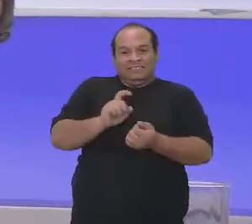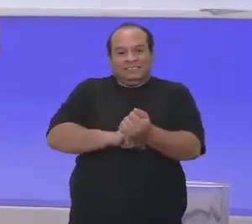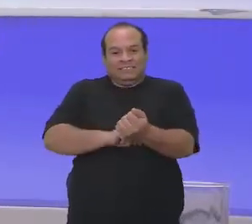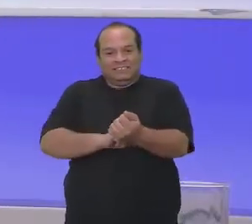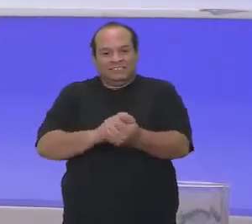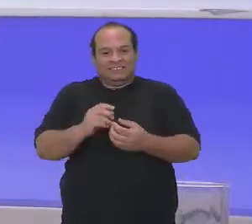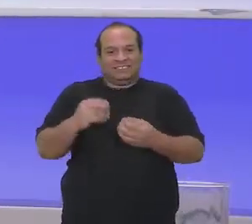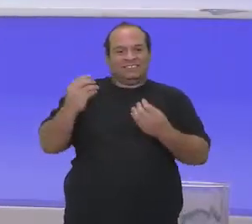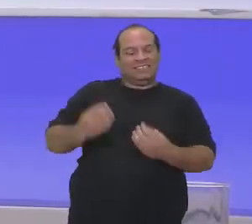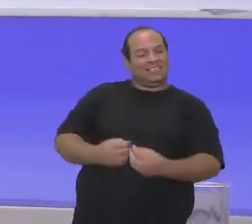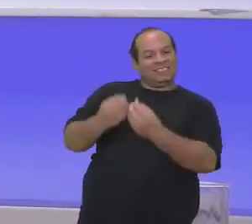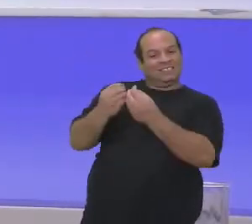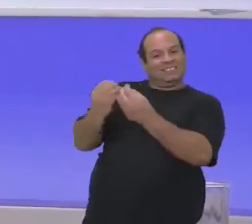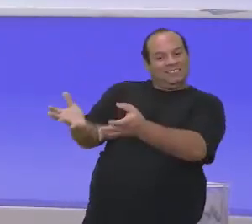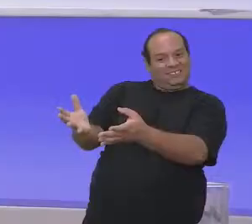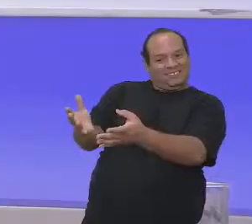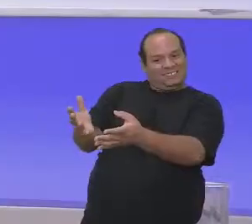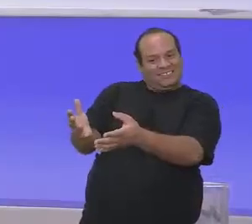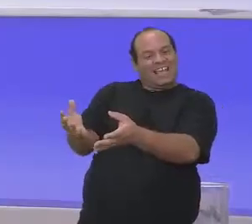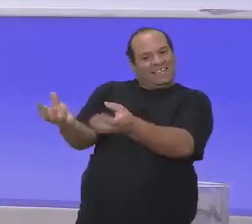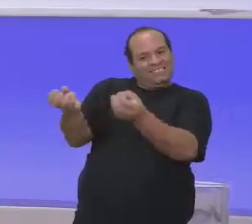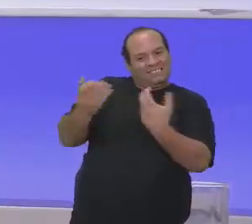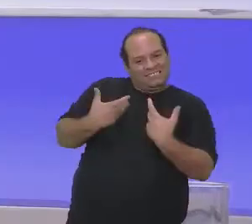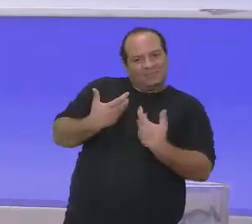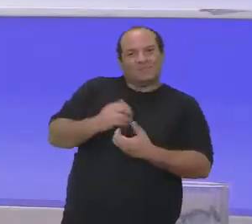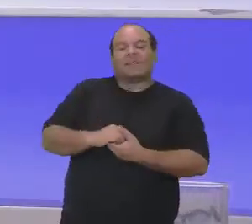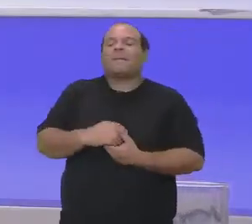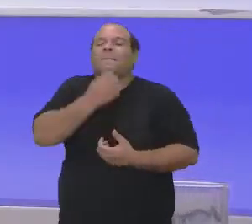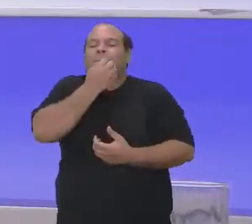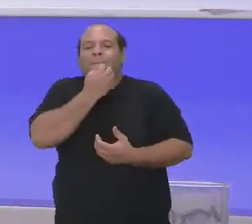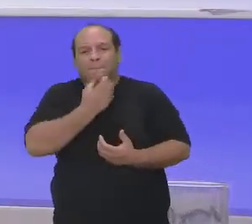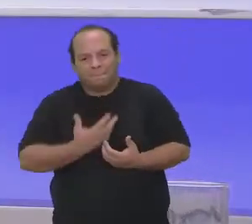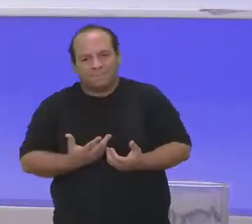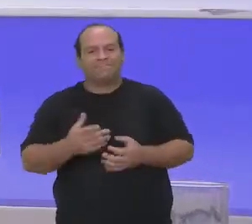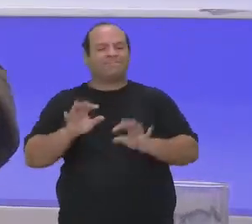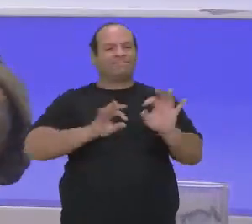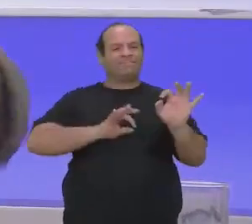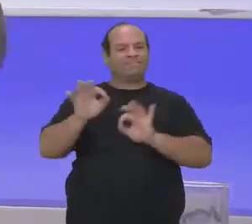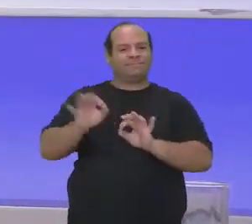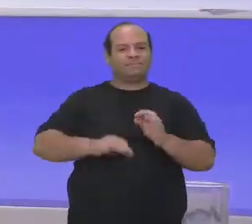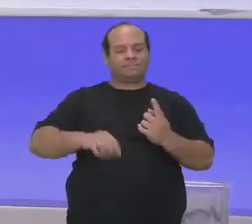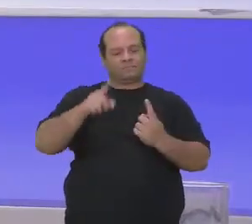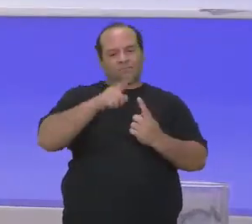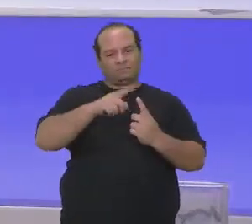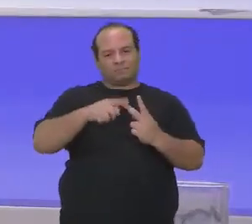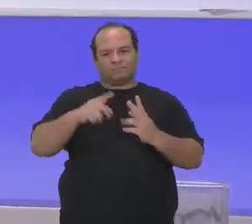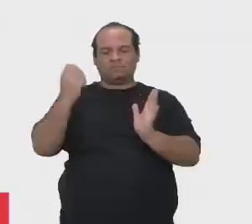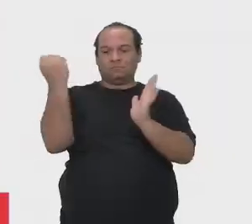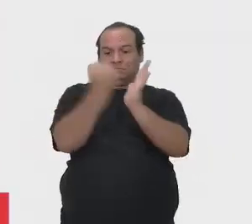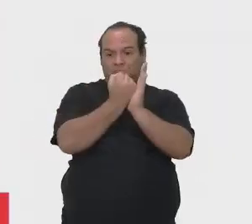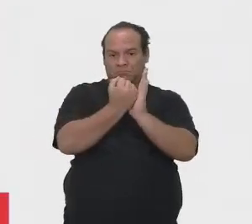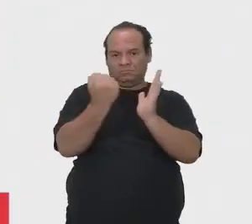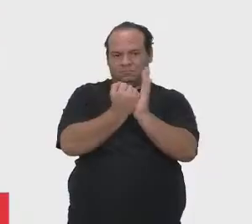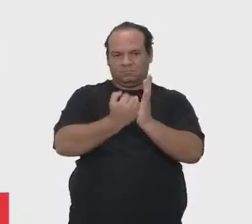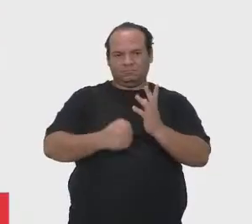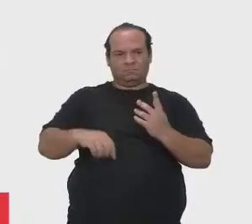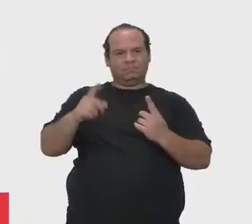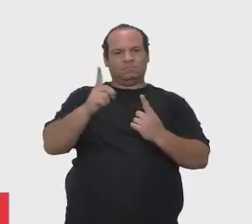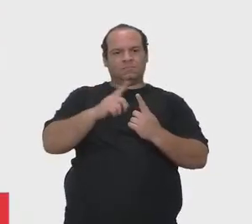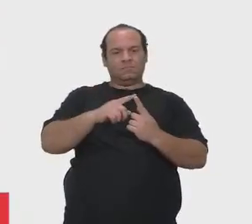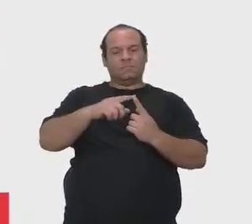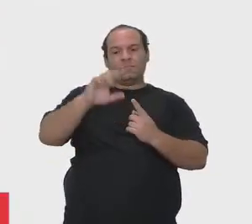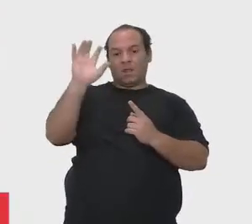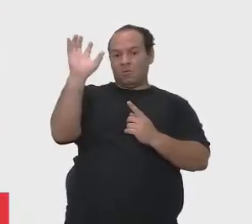já jogo a bola aqui, alguém vai falar para mim. Mas aqui a gente tem duas etiquetas. A etiqueta com